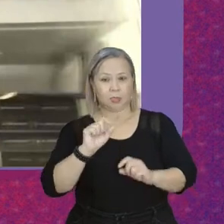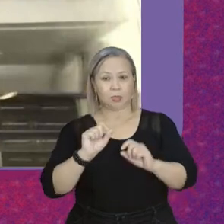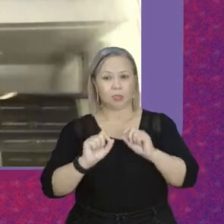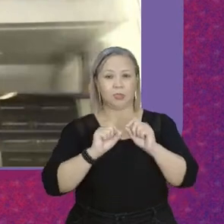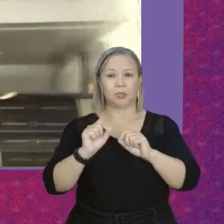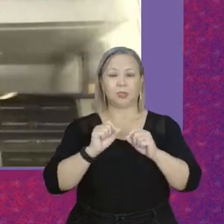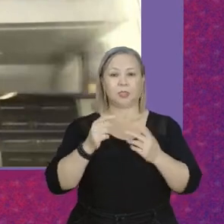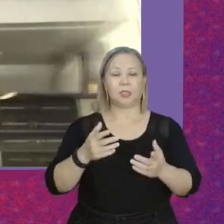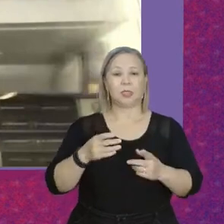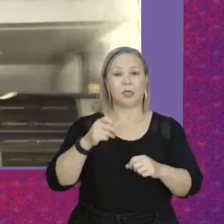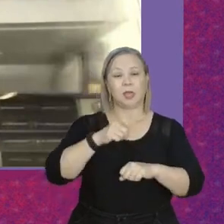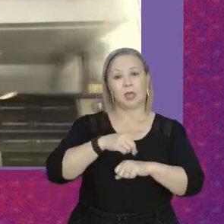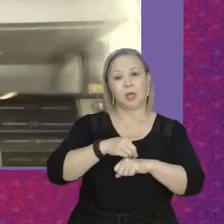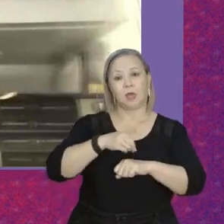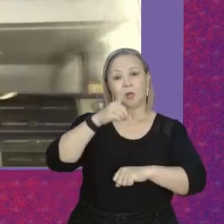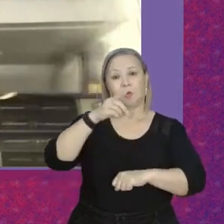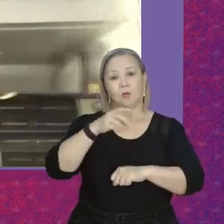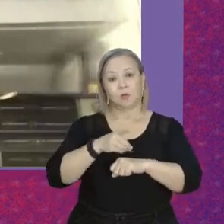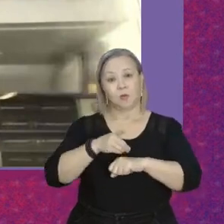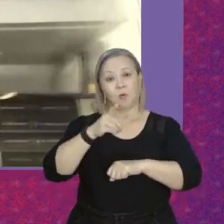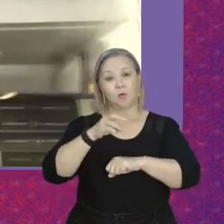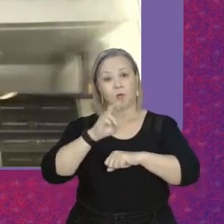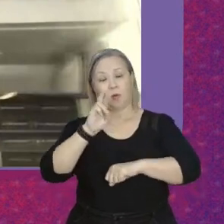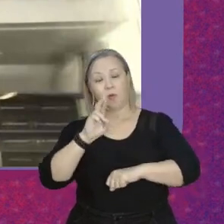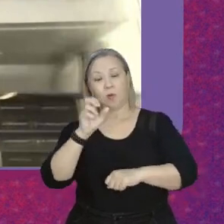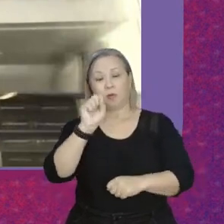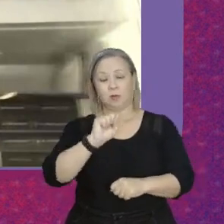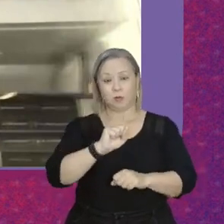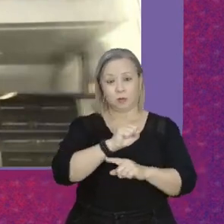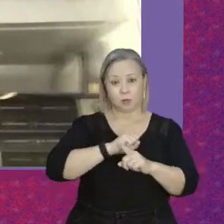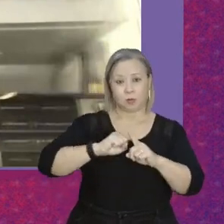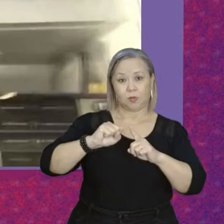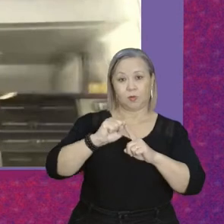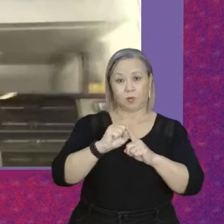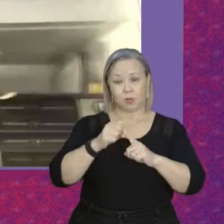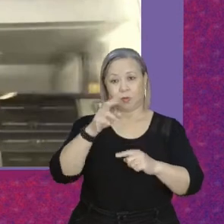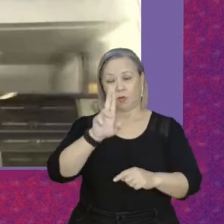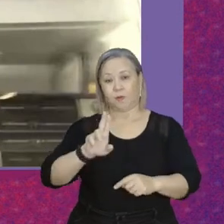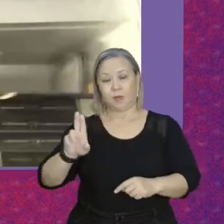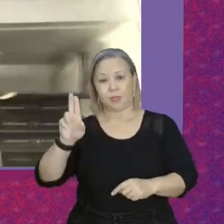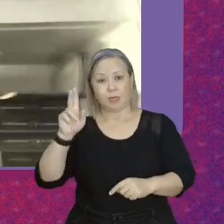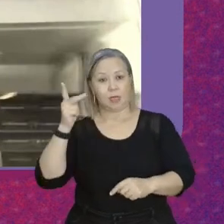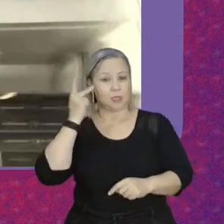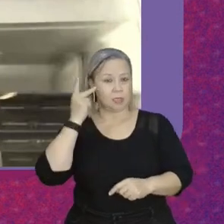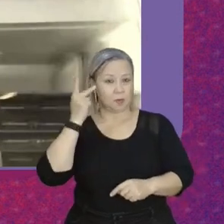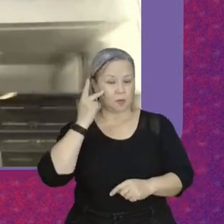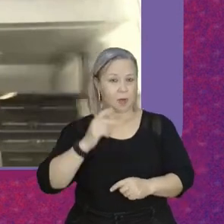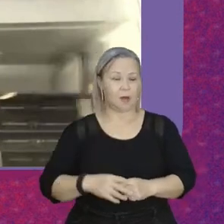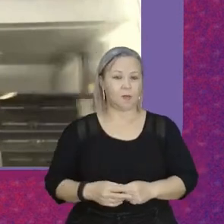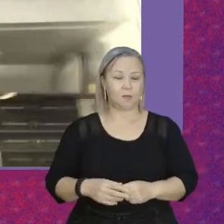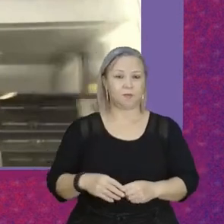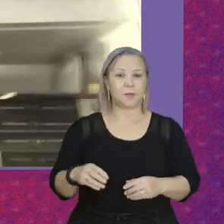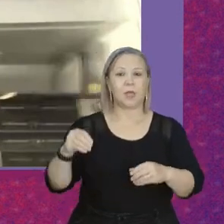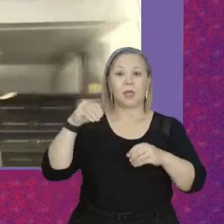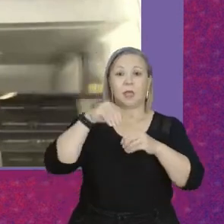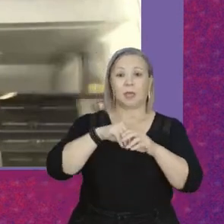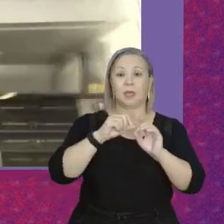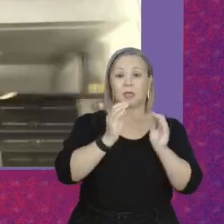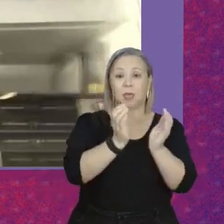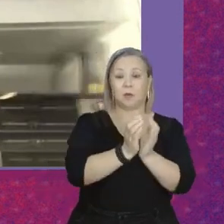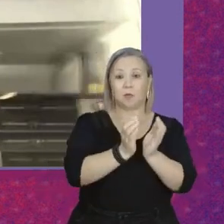em Sociologia pela Universidade de São Paulo, integra a SOF, Sempre Viva